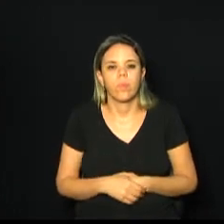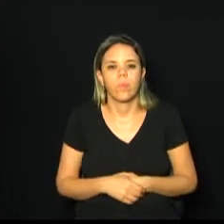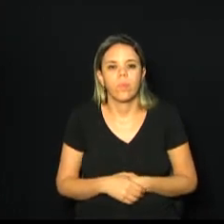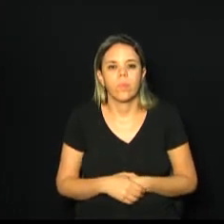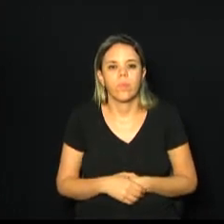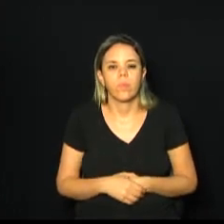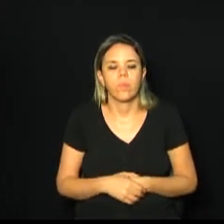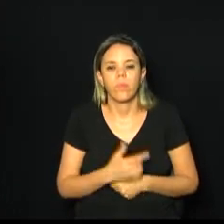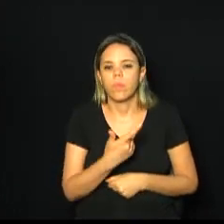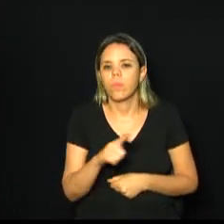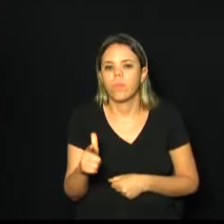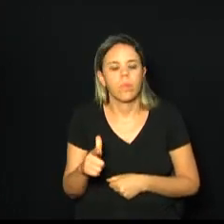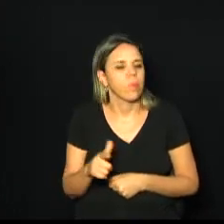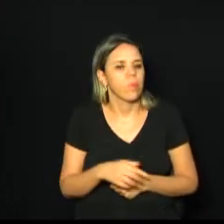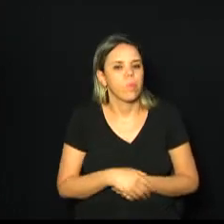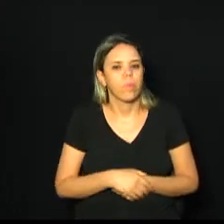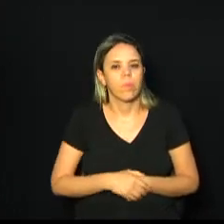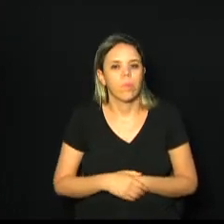não tem jogo.